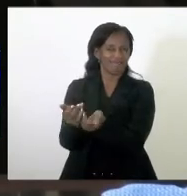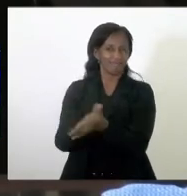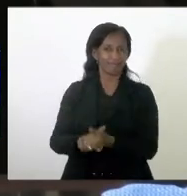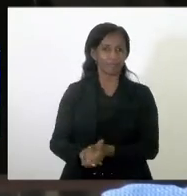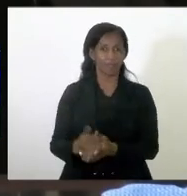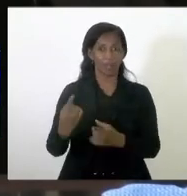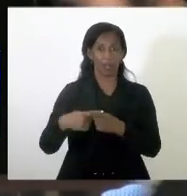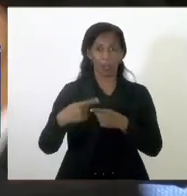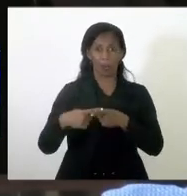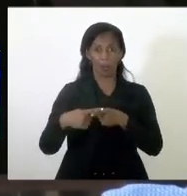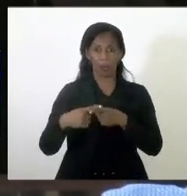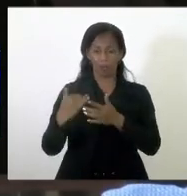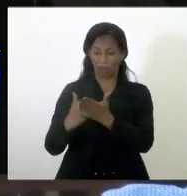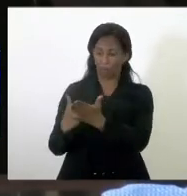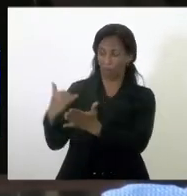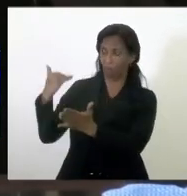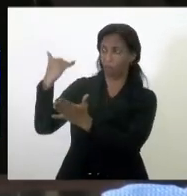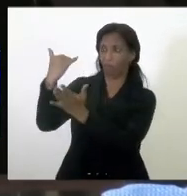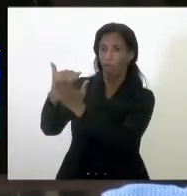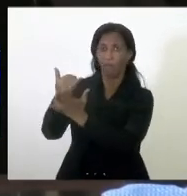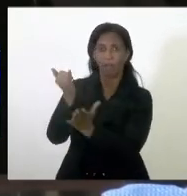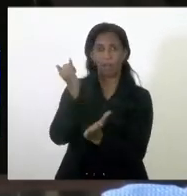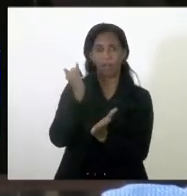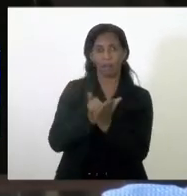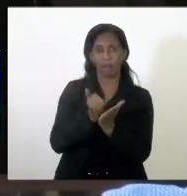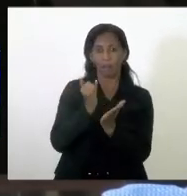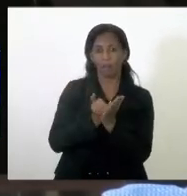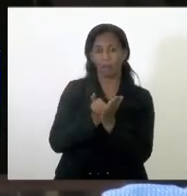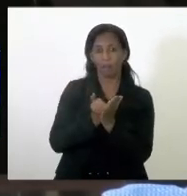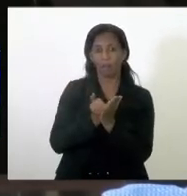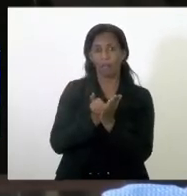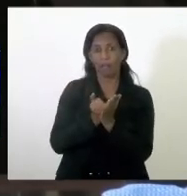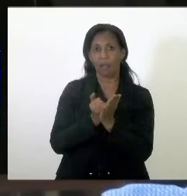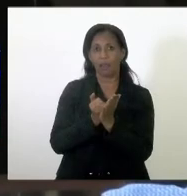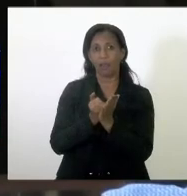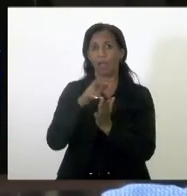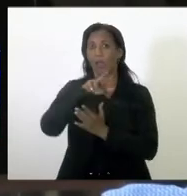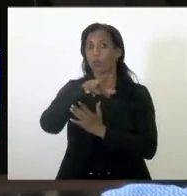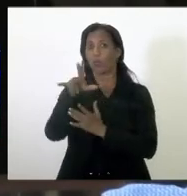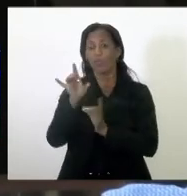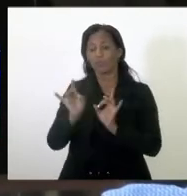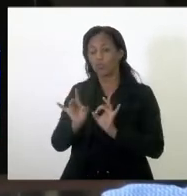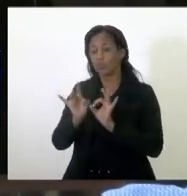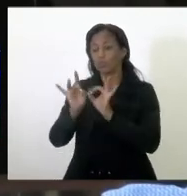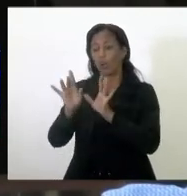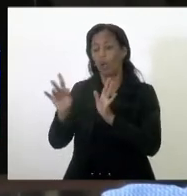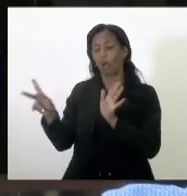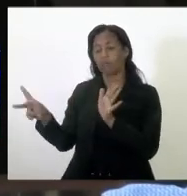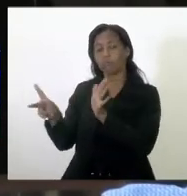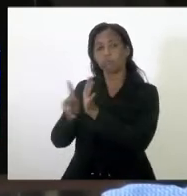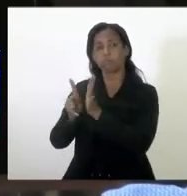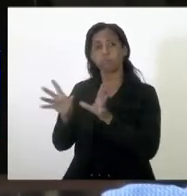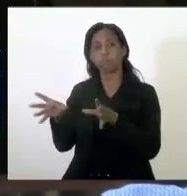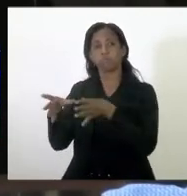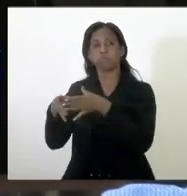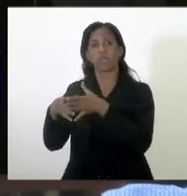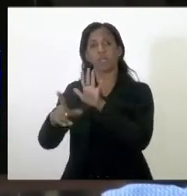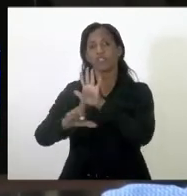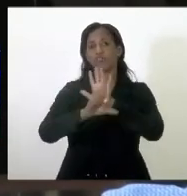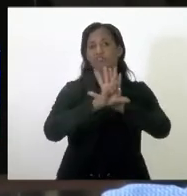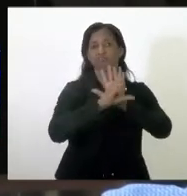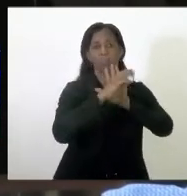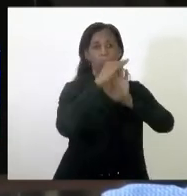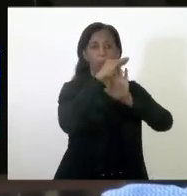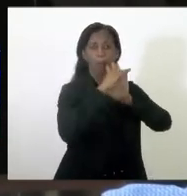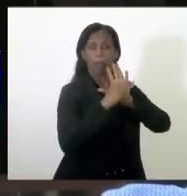Porque crescer receita não depende só e somente de